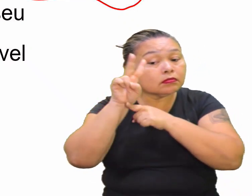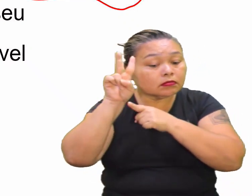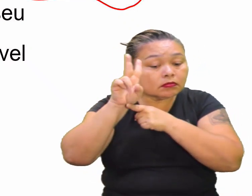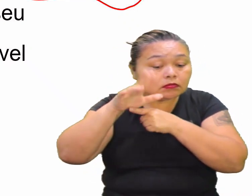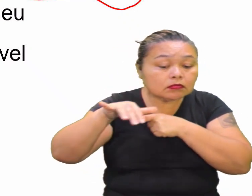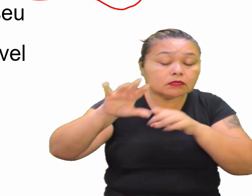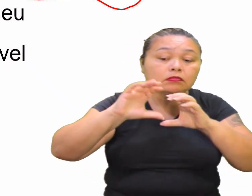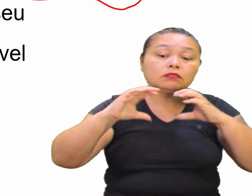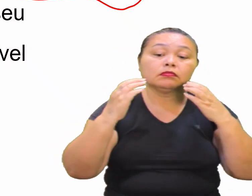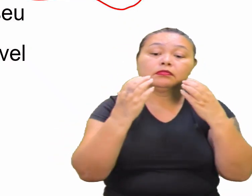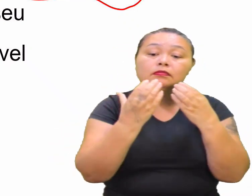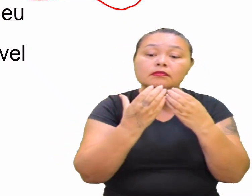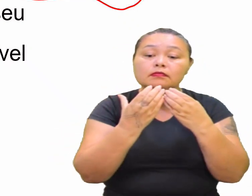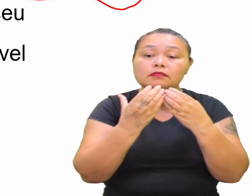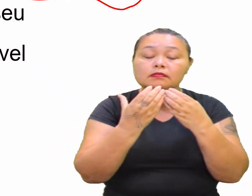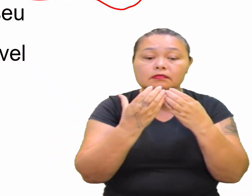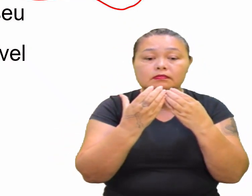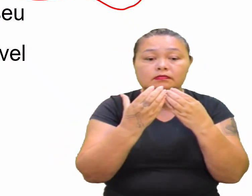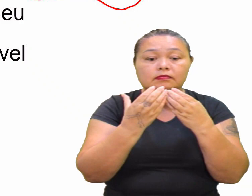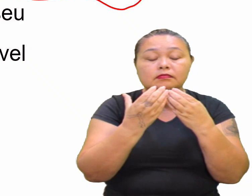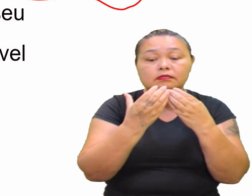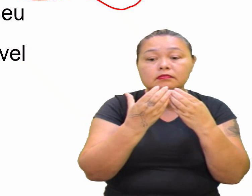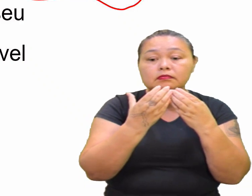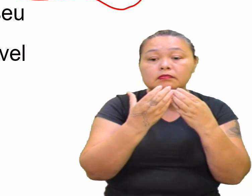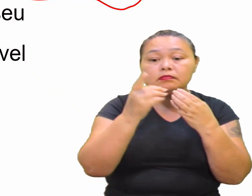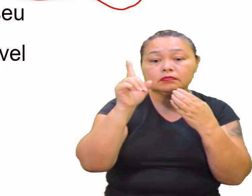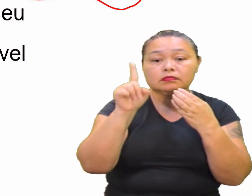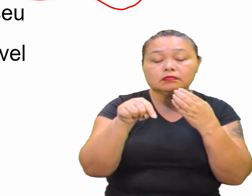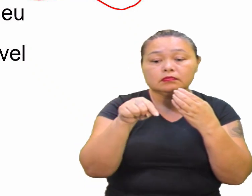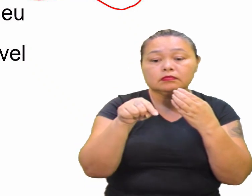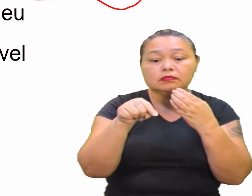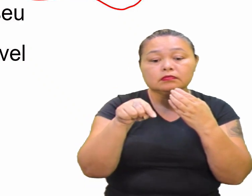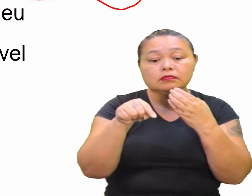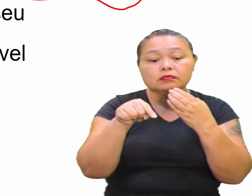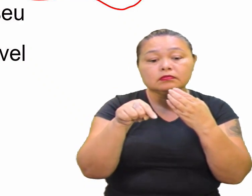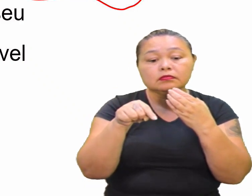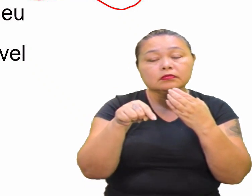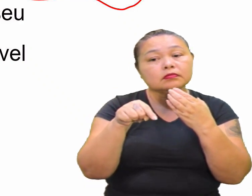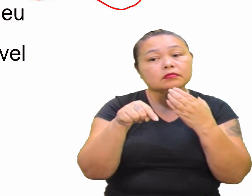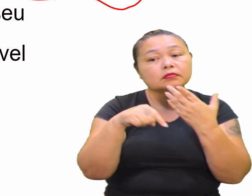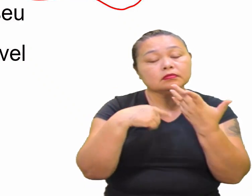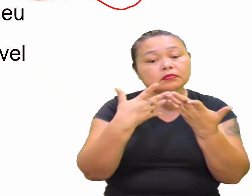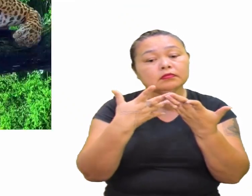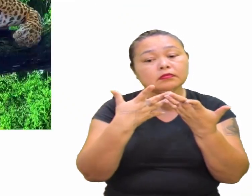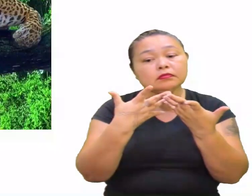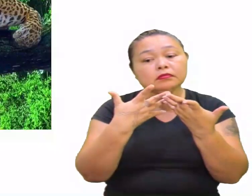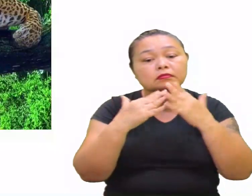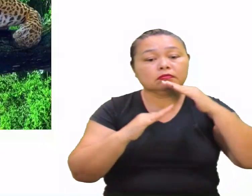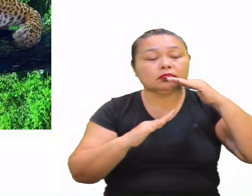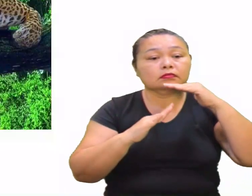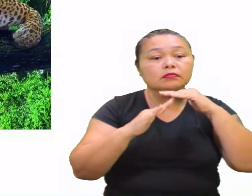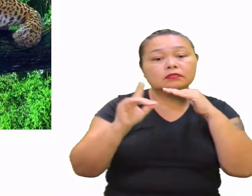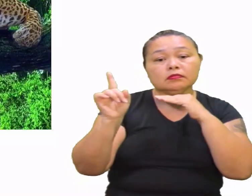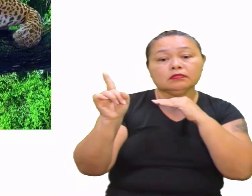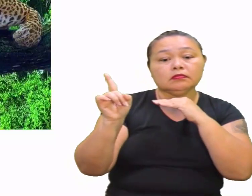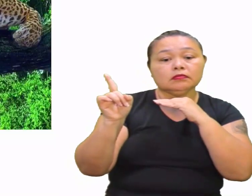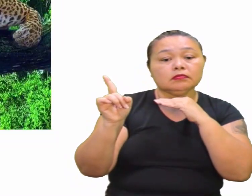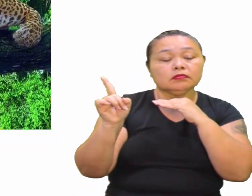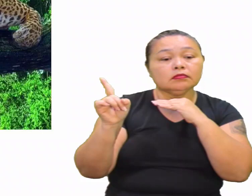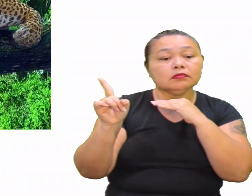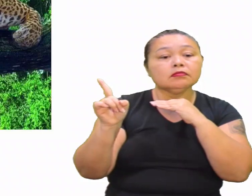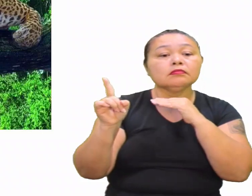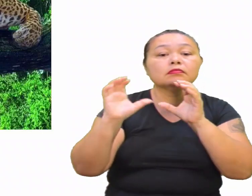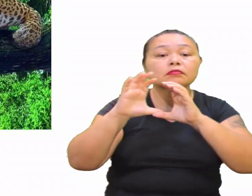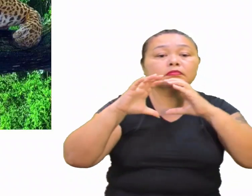dessas comunidades, né? É isso mesmo, que é um ponto, né, com relação aonde ela chegou. E aqui, né,